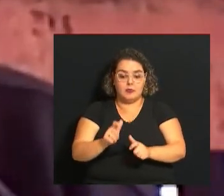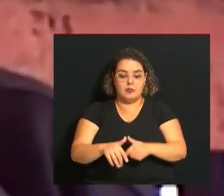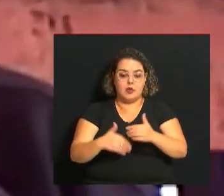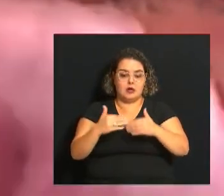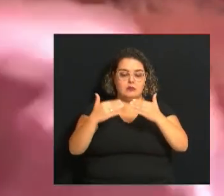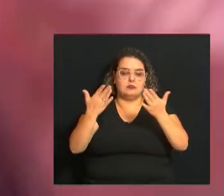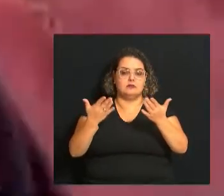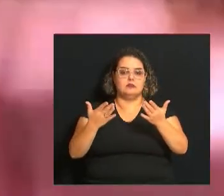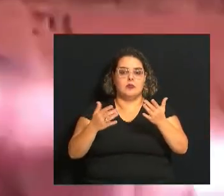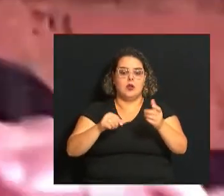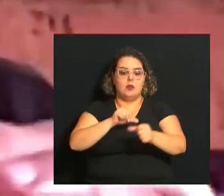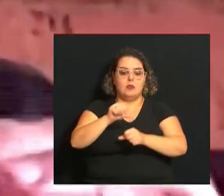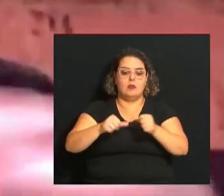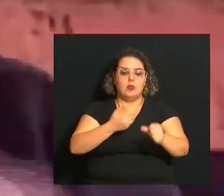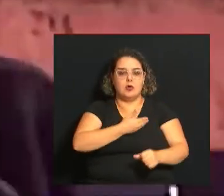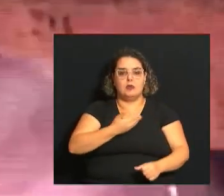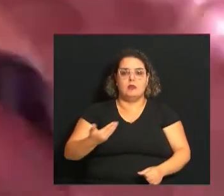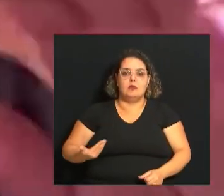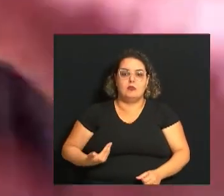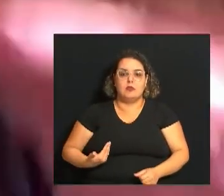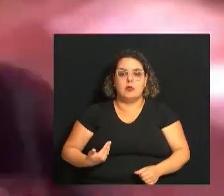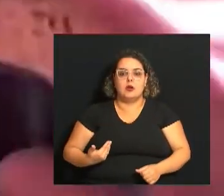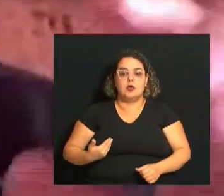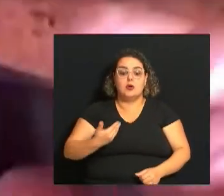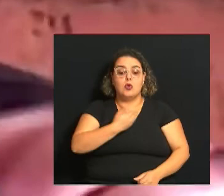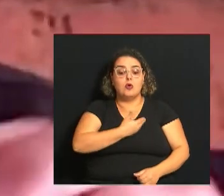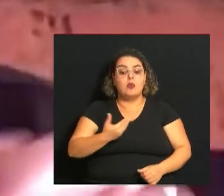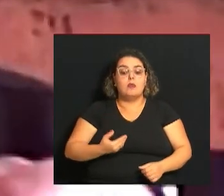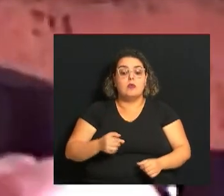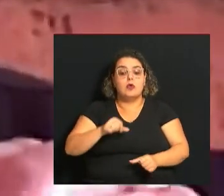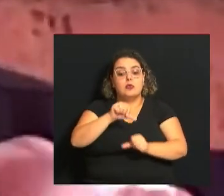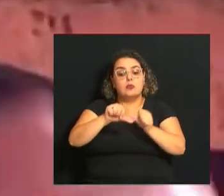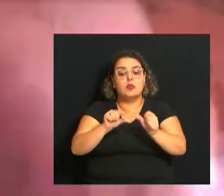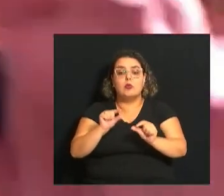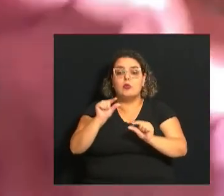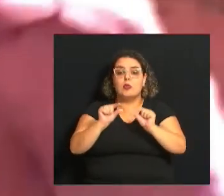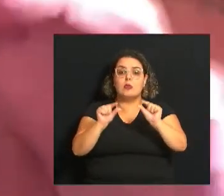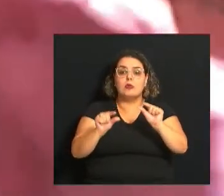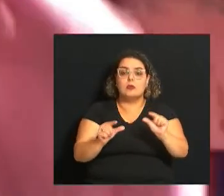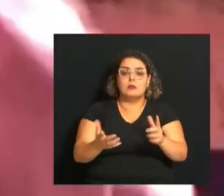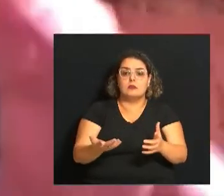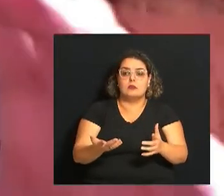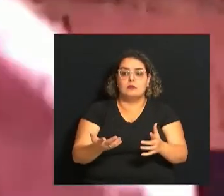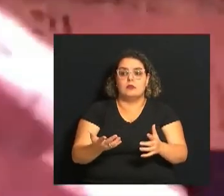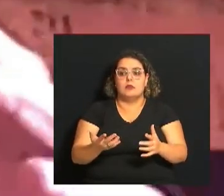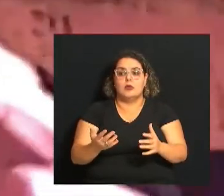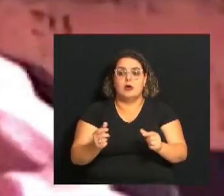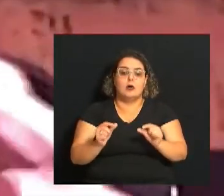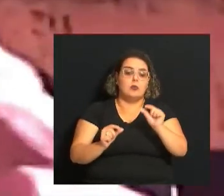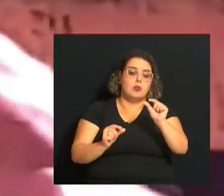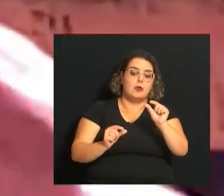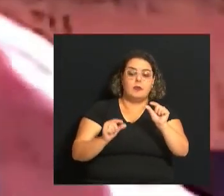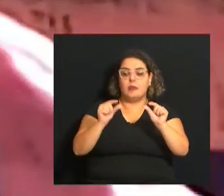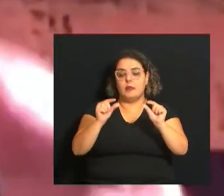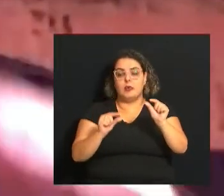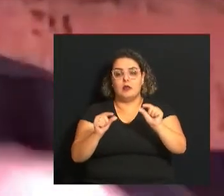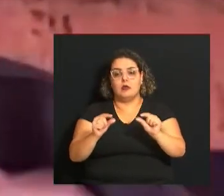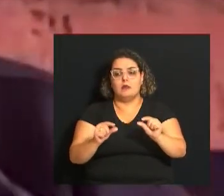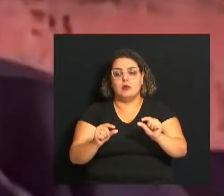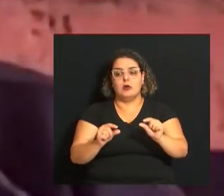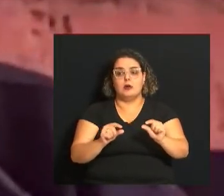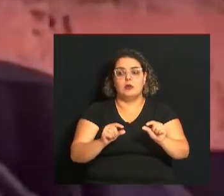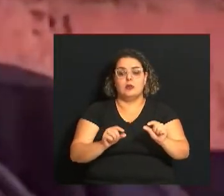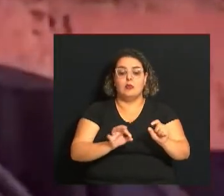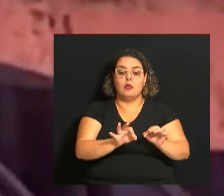o governo, mas o governo não muda tanto, muda pequenas coisas, um pouquinho mais Estado, um pouquinho menos, mas o plano geral segue, né? E